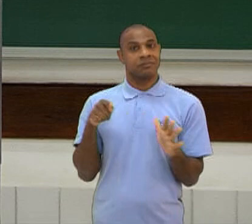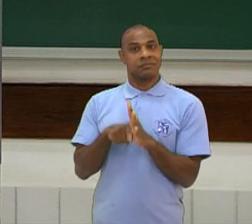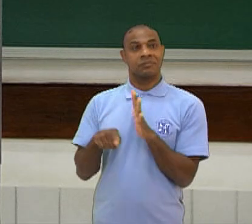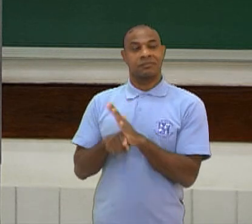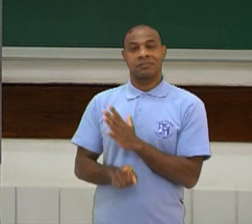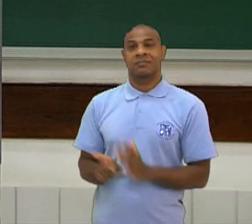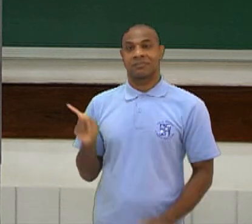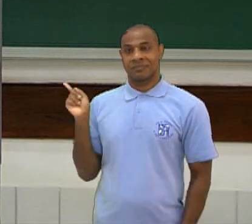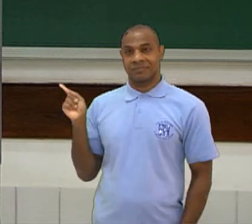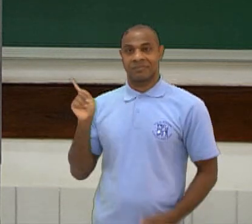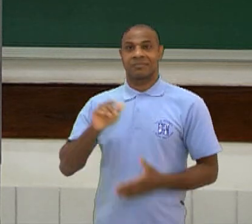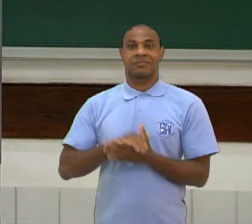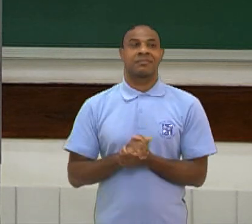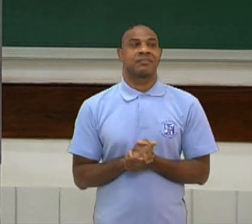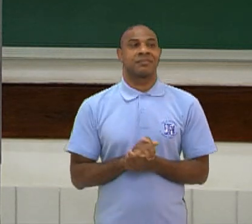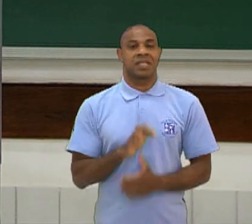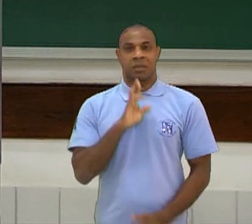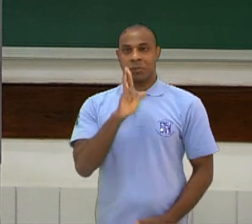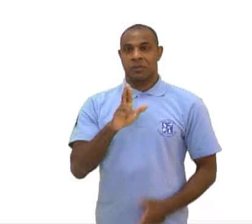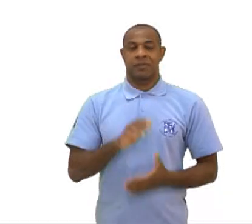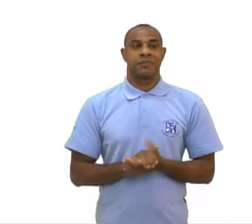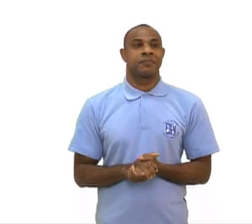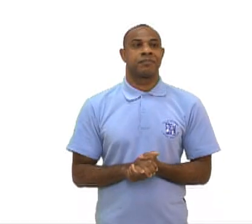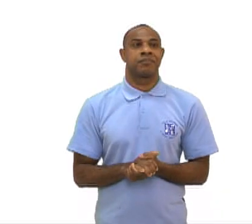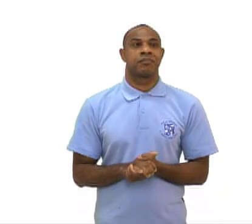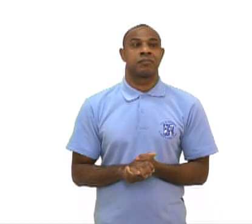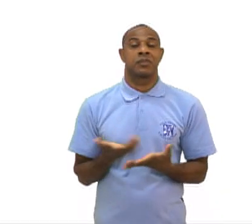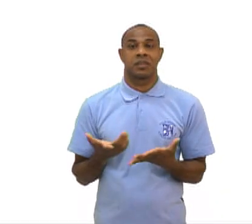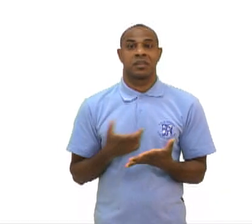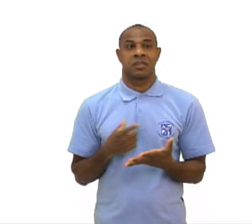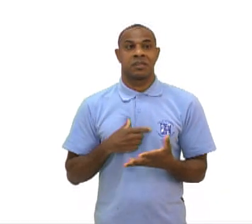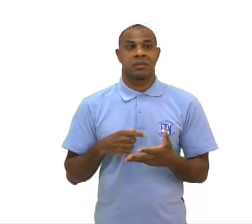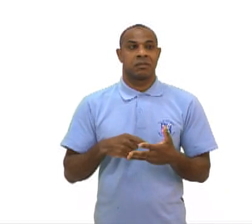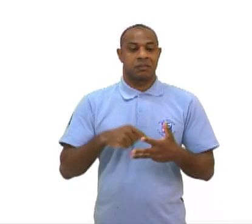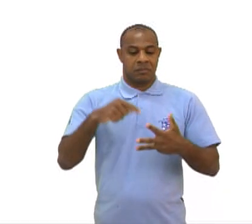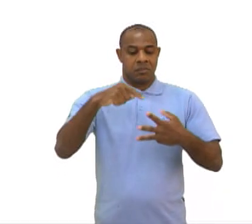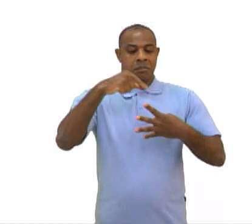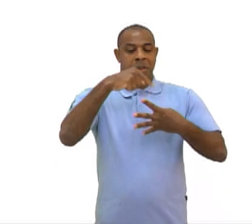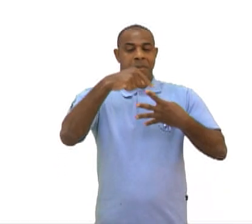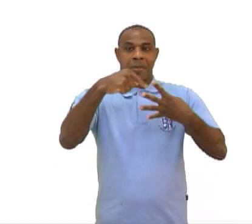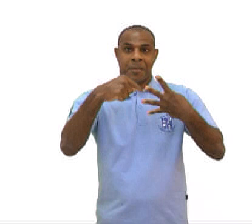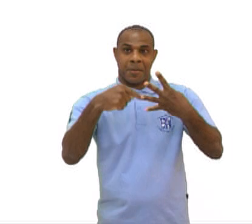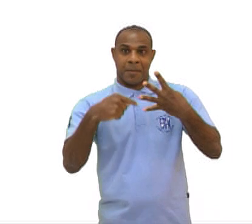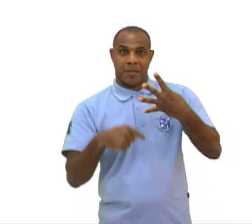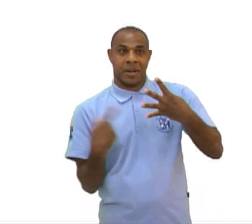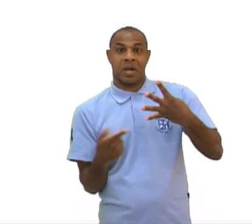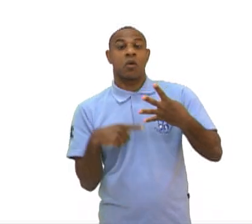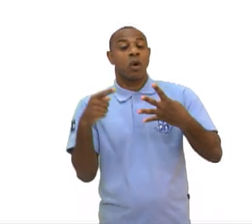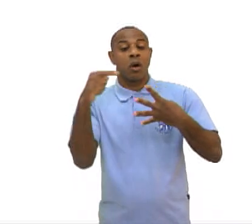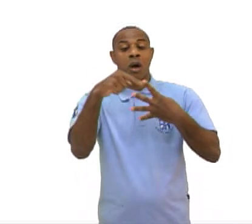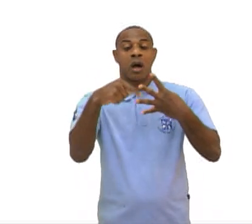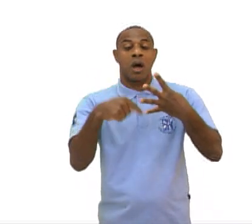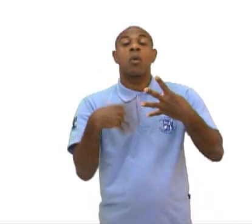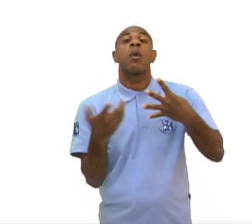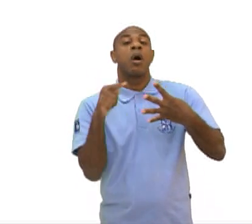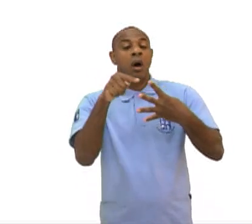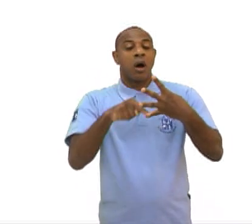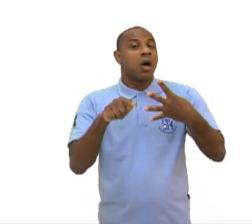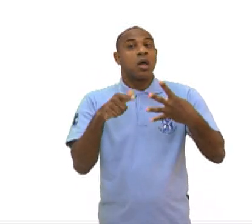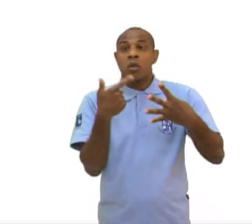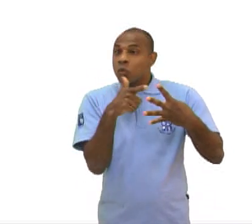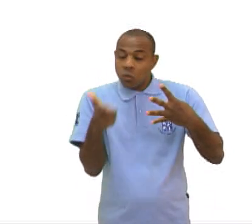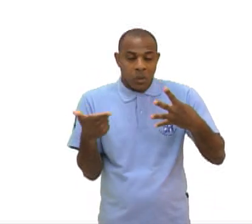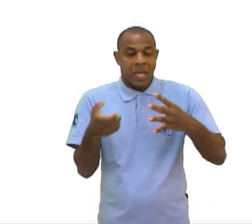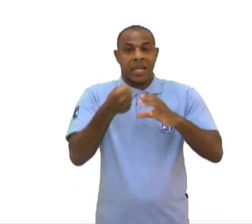um quiz lá para vocês responderem. Entre as alternativas expostas abaixo, qual delas não é